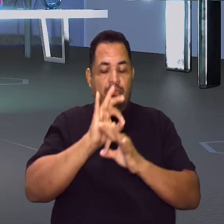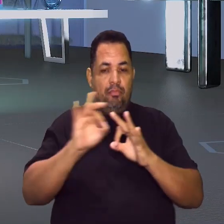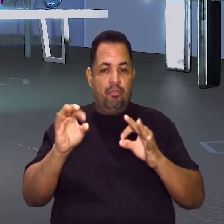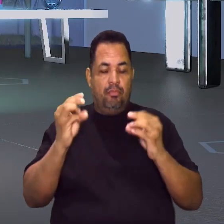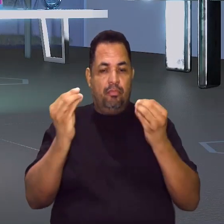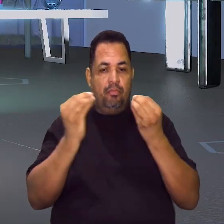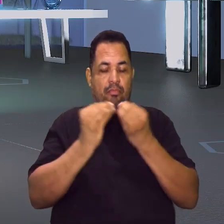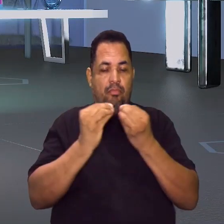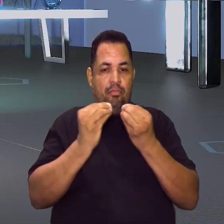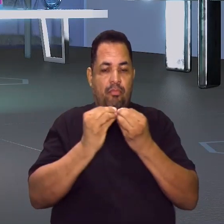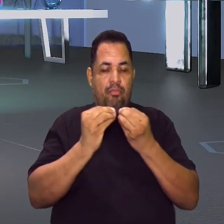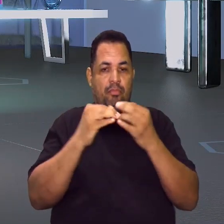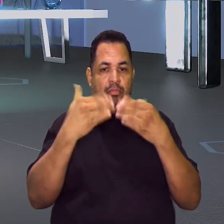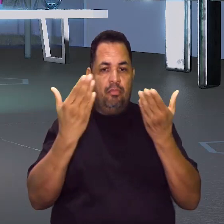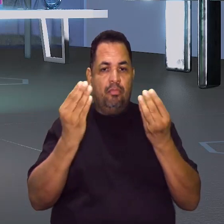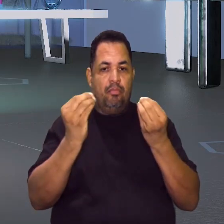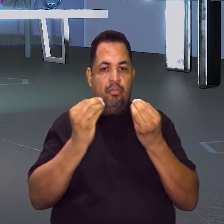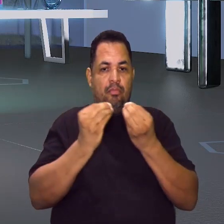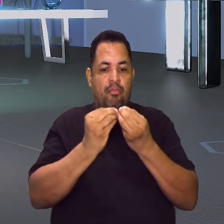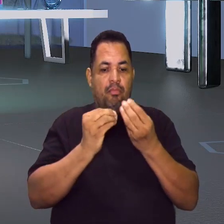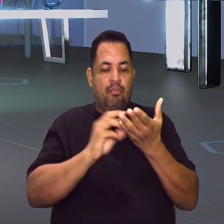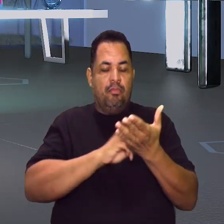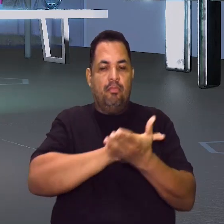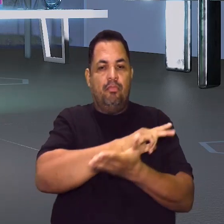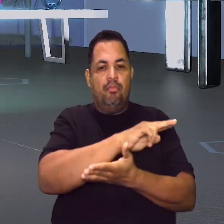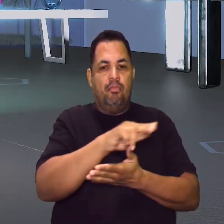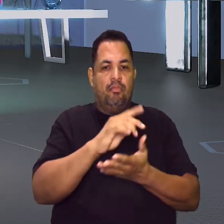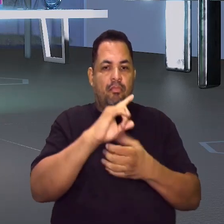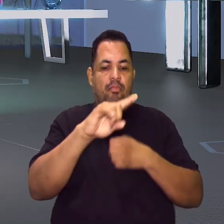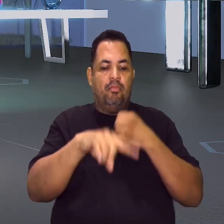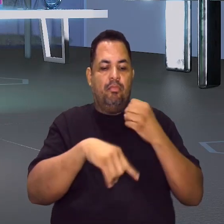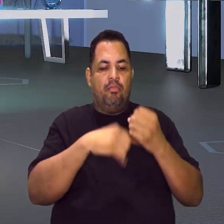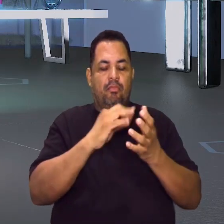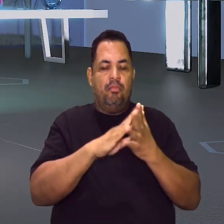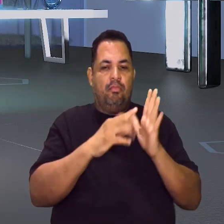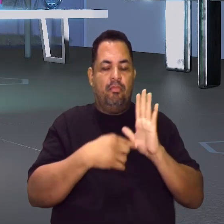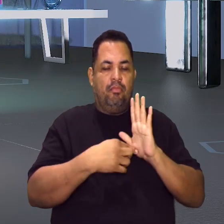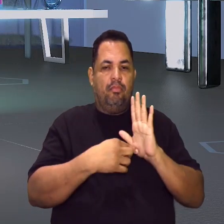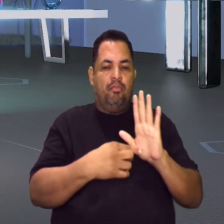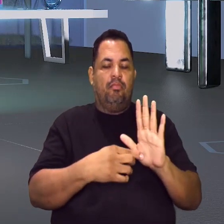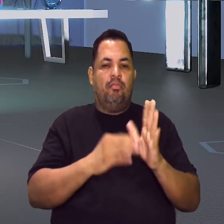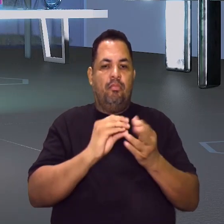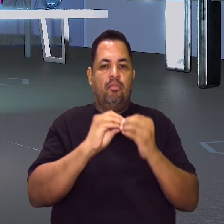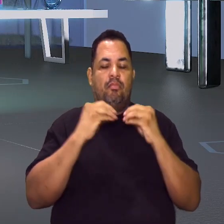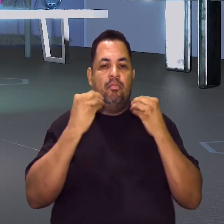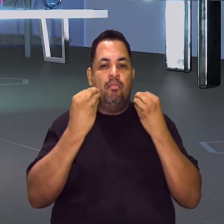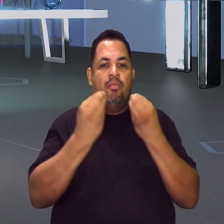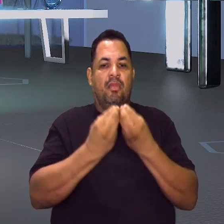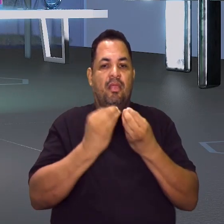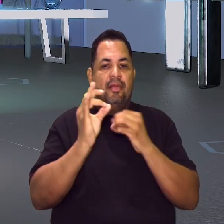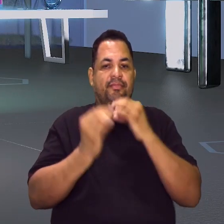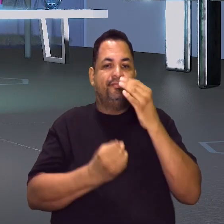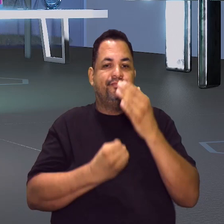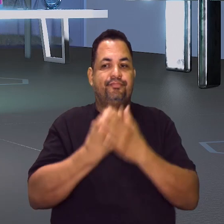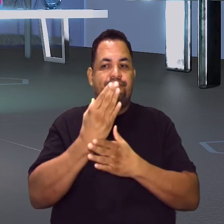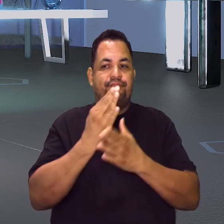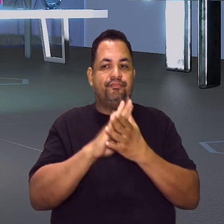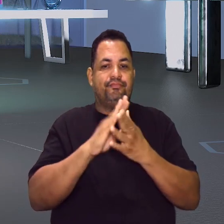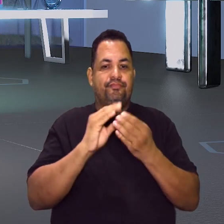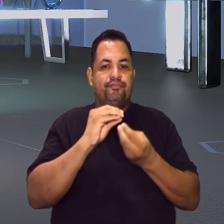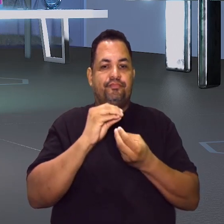molecular. Molécula não é um conjunto de átomos que representa as substâncias? Sim. Então, esses átomos, na formação do